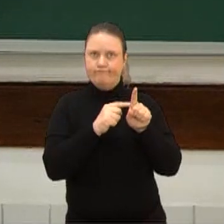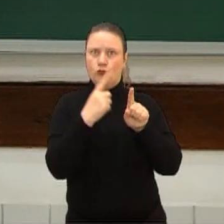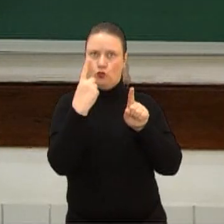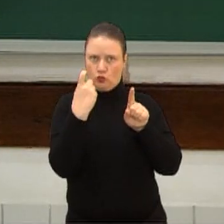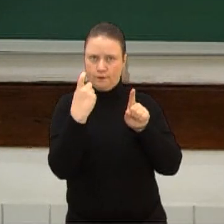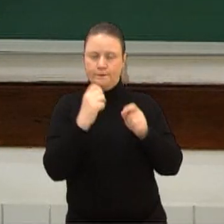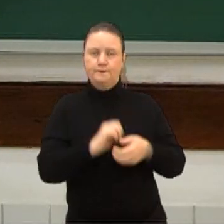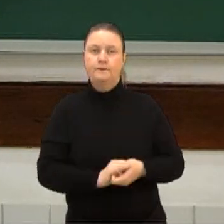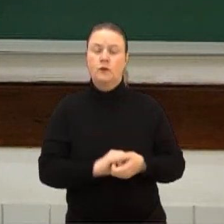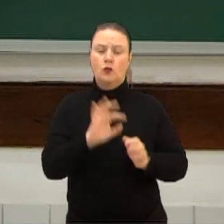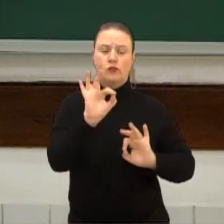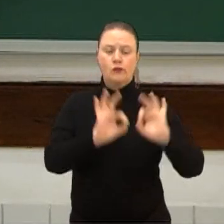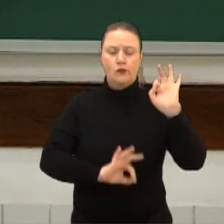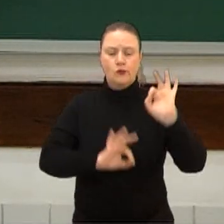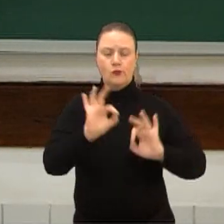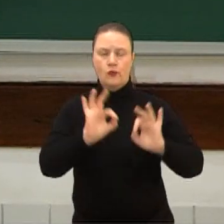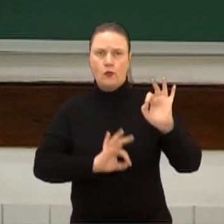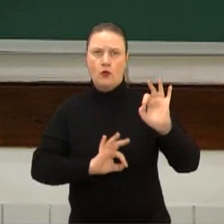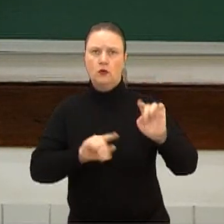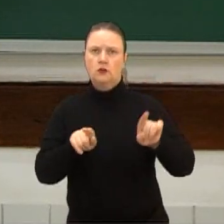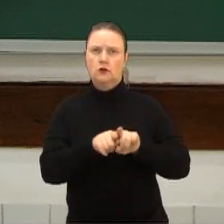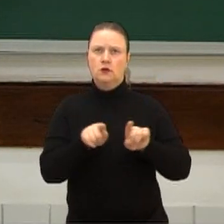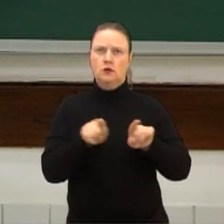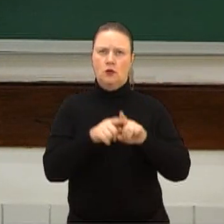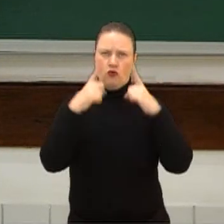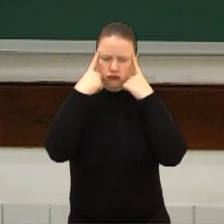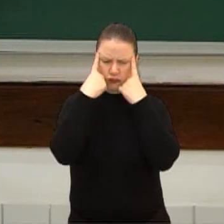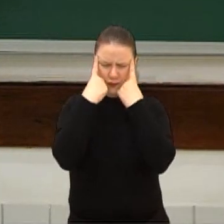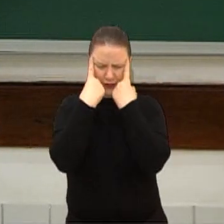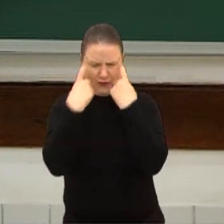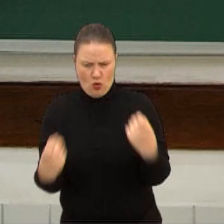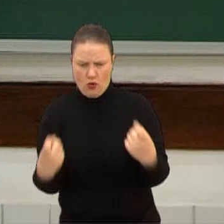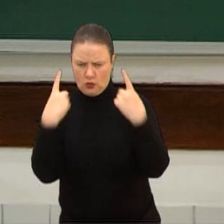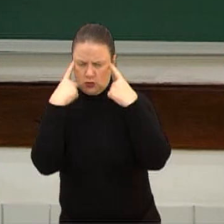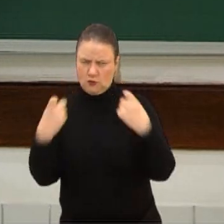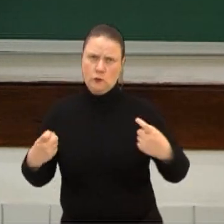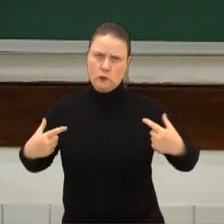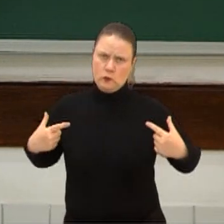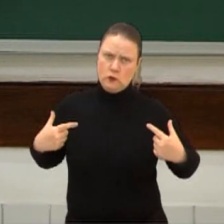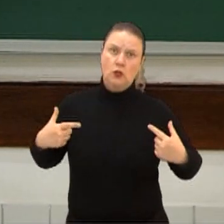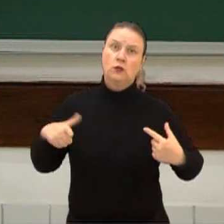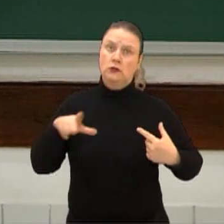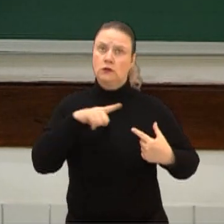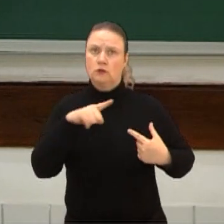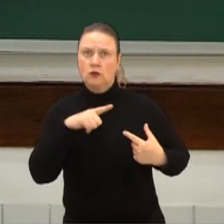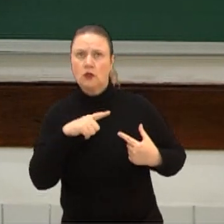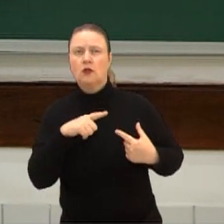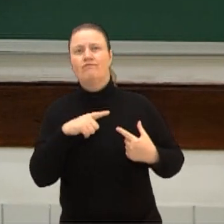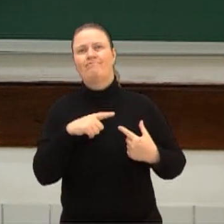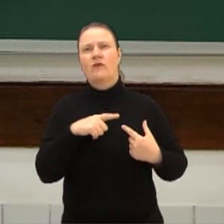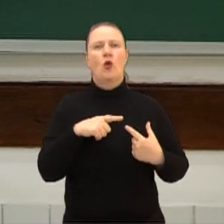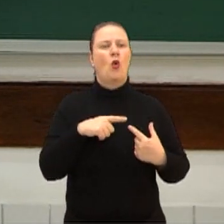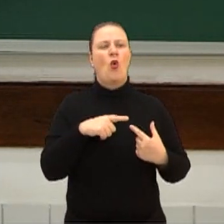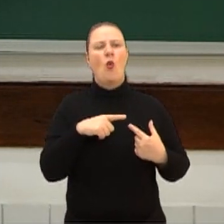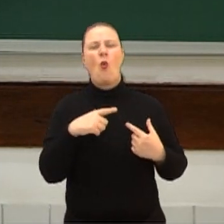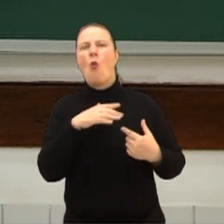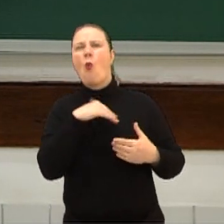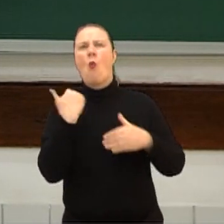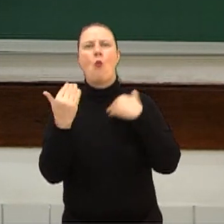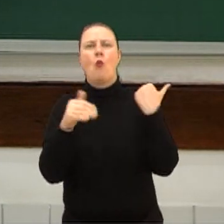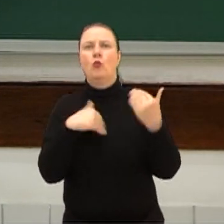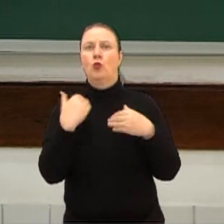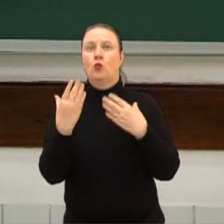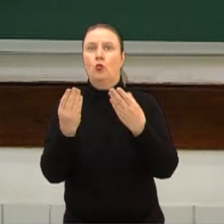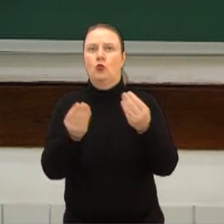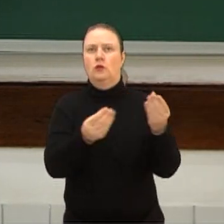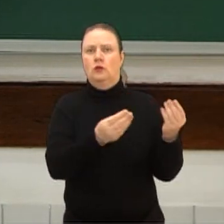de organização da colonização muito violenta levou a não dizimar por completo, porque a civilização maia é